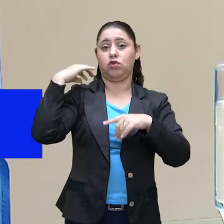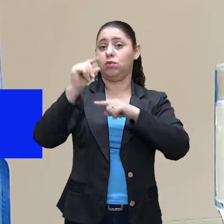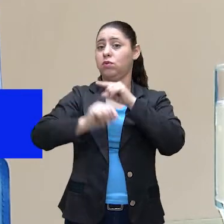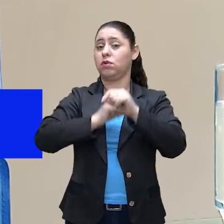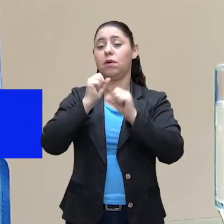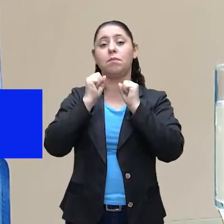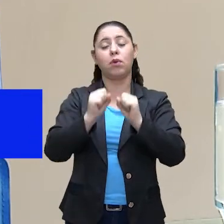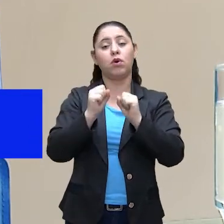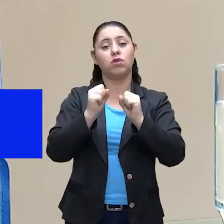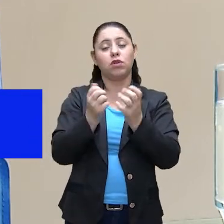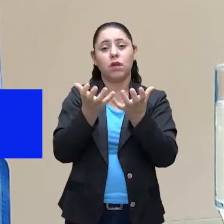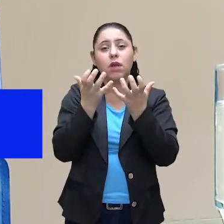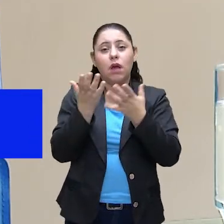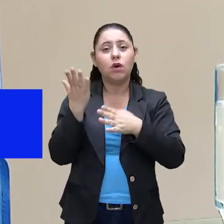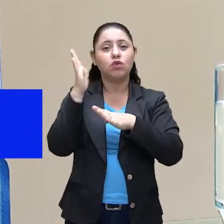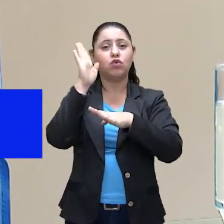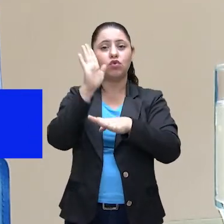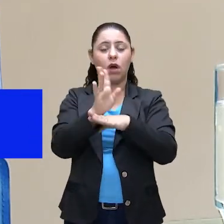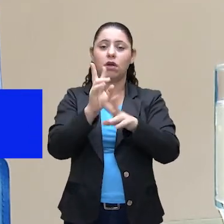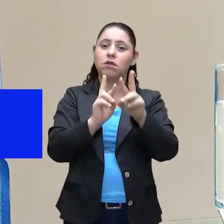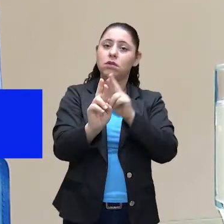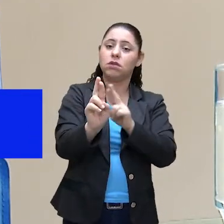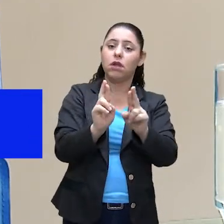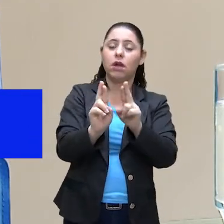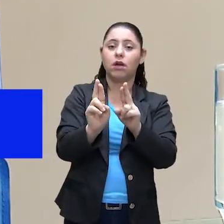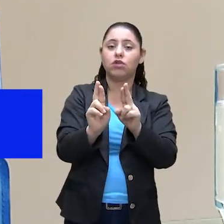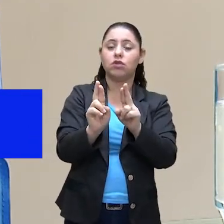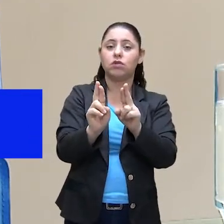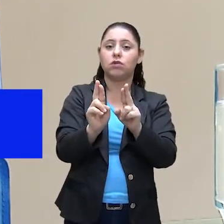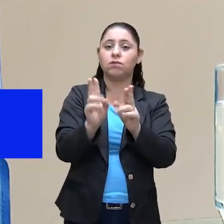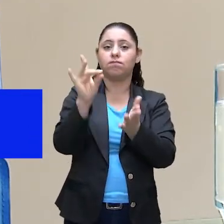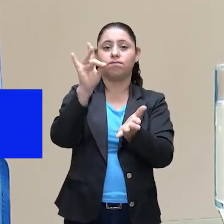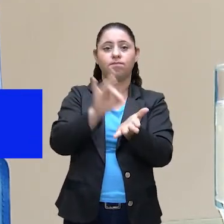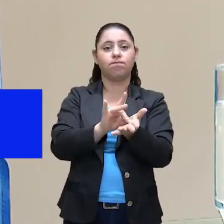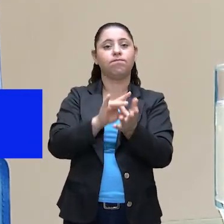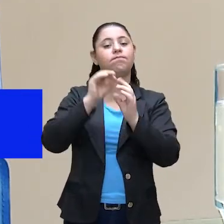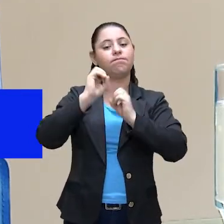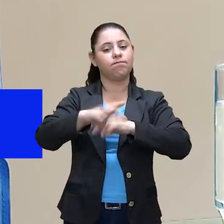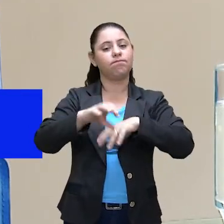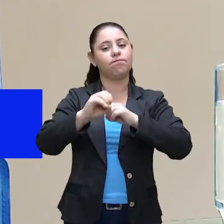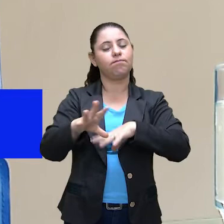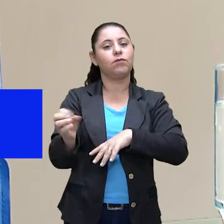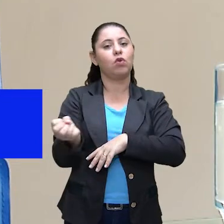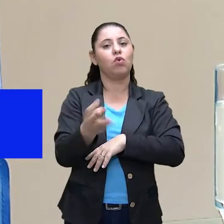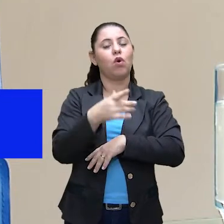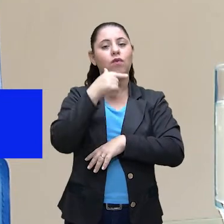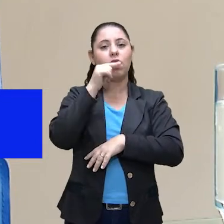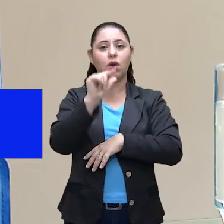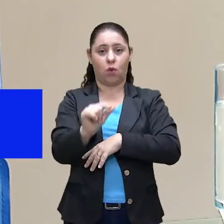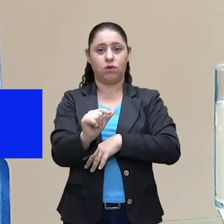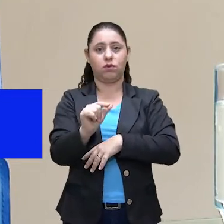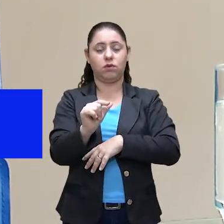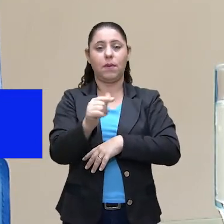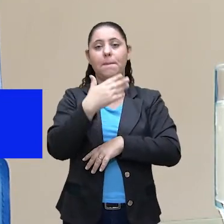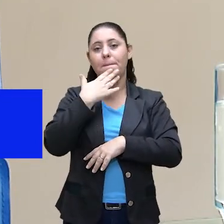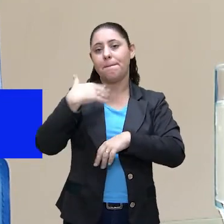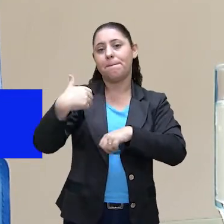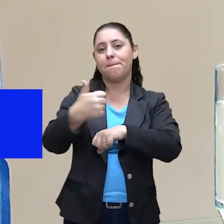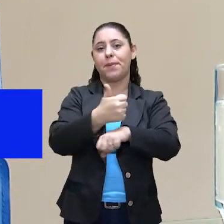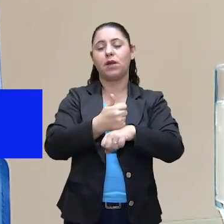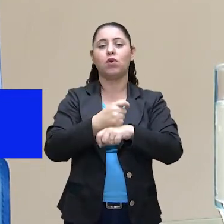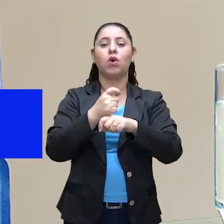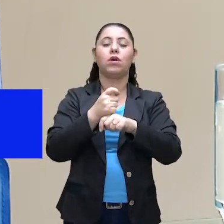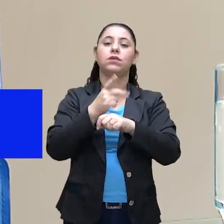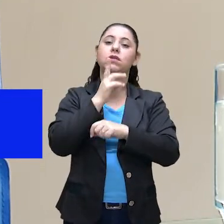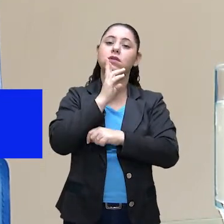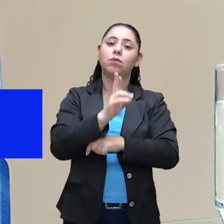é disponível, quanto mais a família ela interage com essa realidade de reeducação da linguagem,